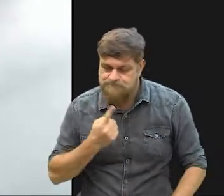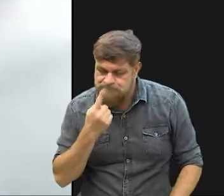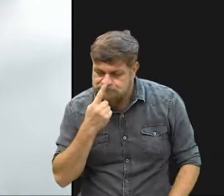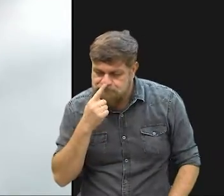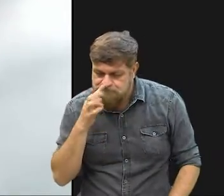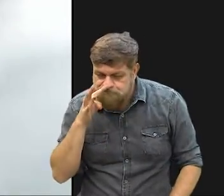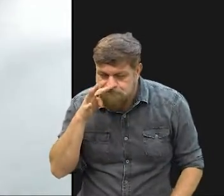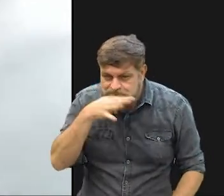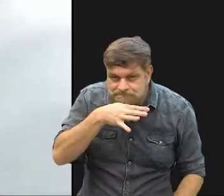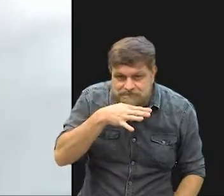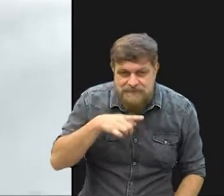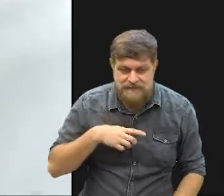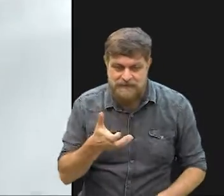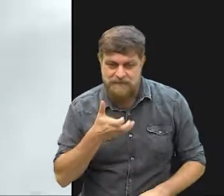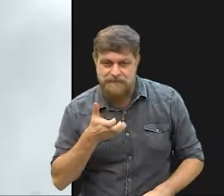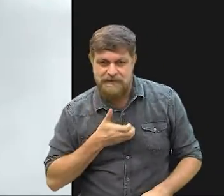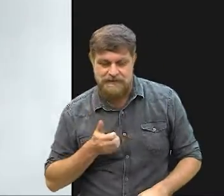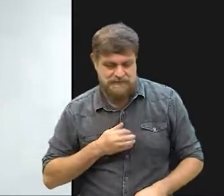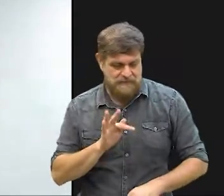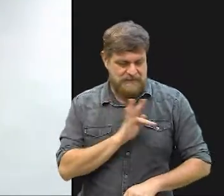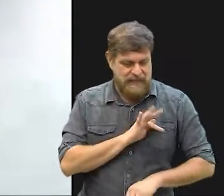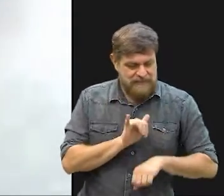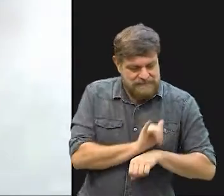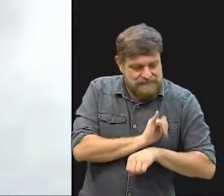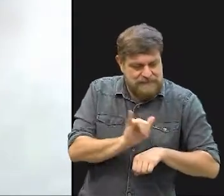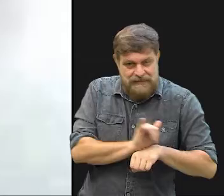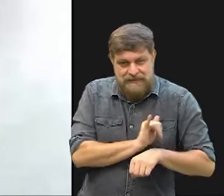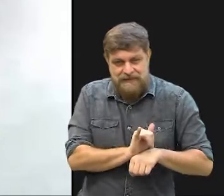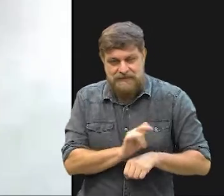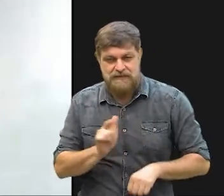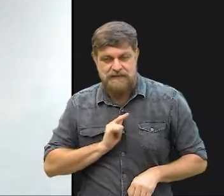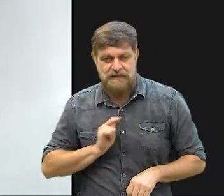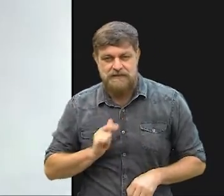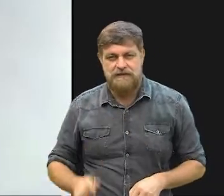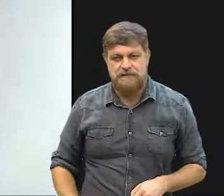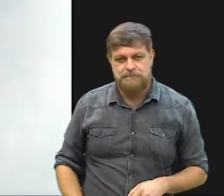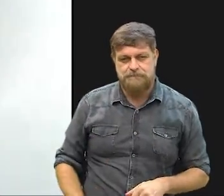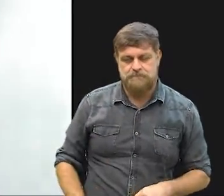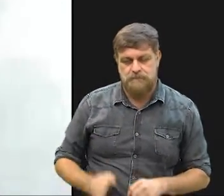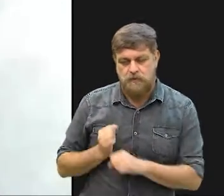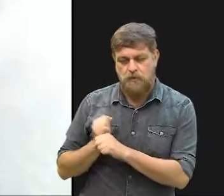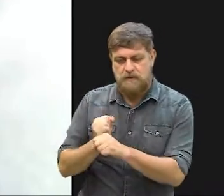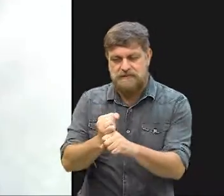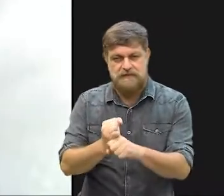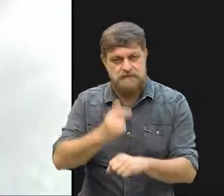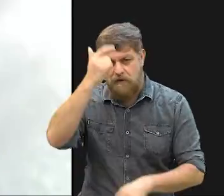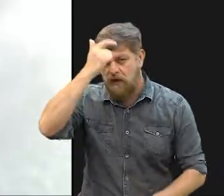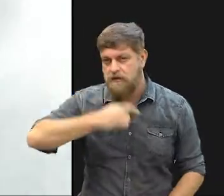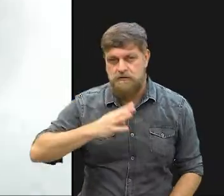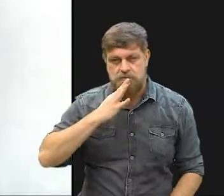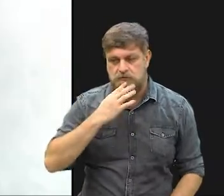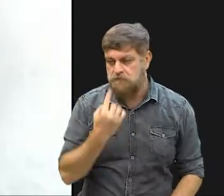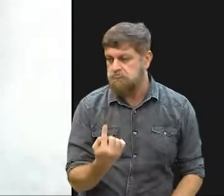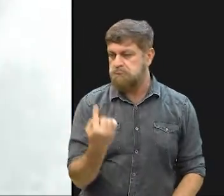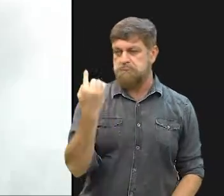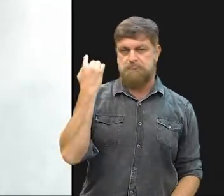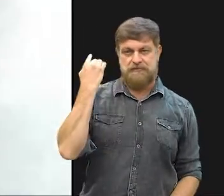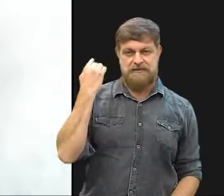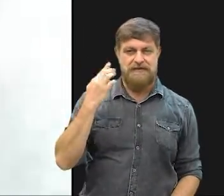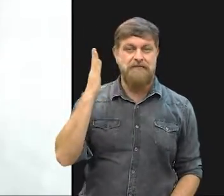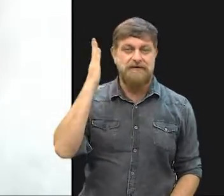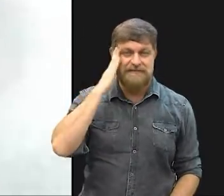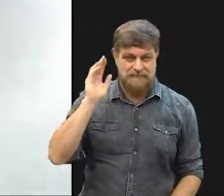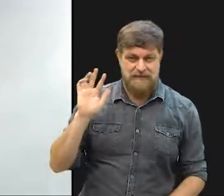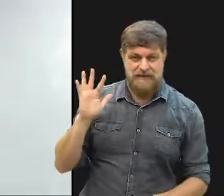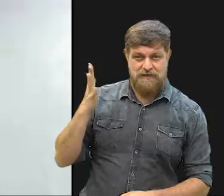enxerida, intrometida. Uhum. Eu queria falar sobre tática, queria falar sobre equipes, anos de que eu não assisti, mas